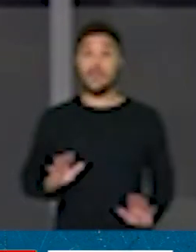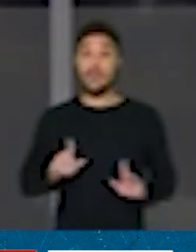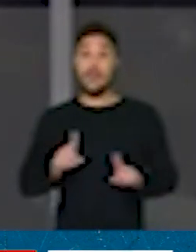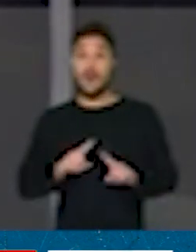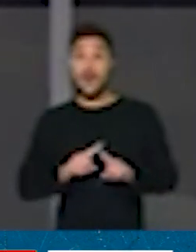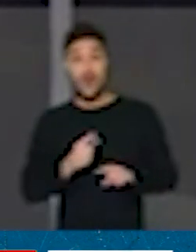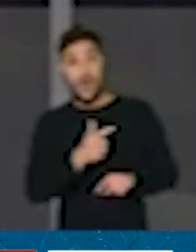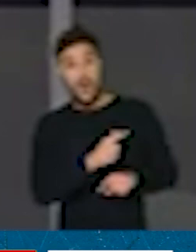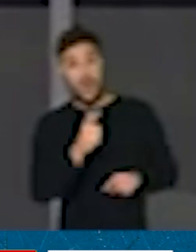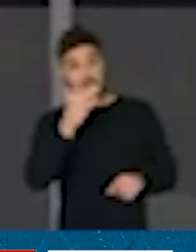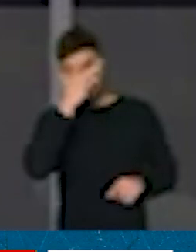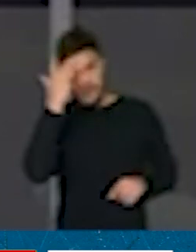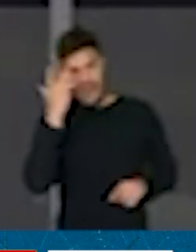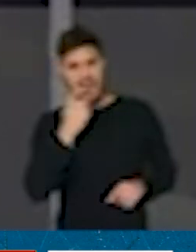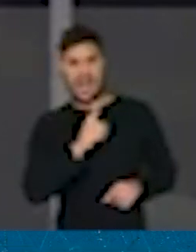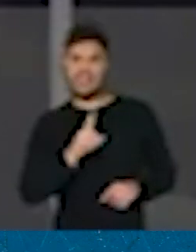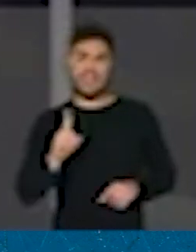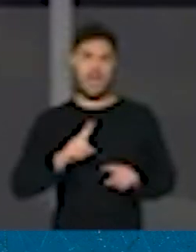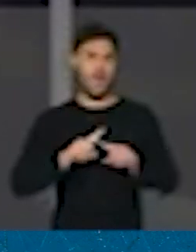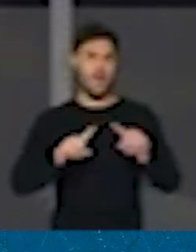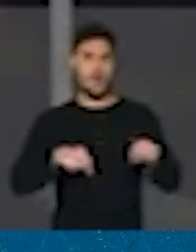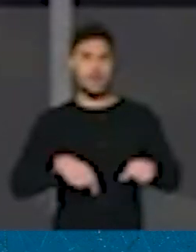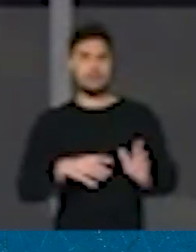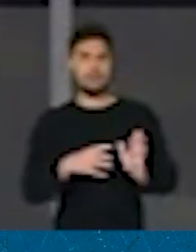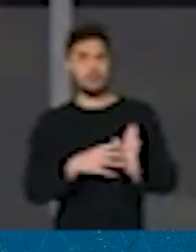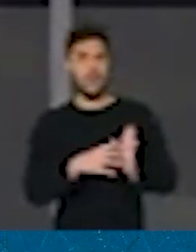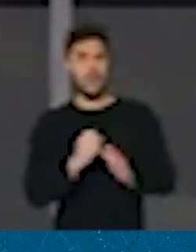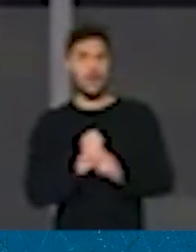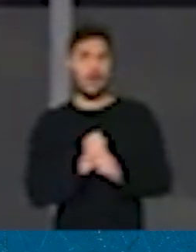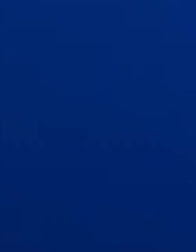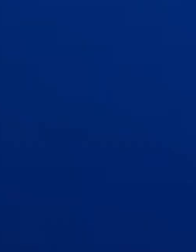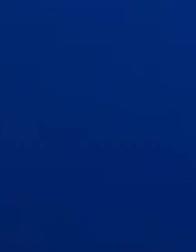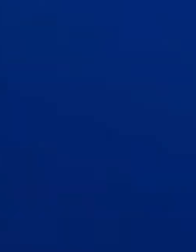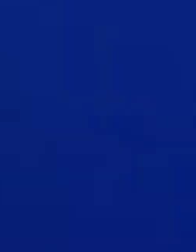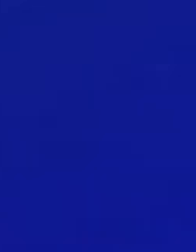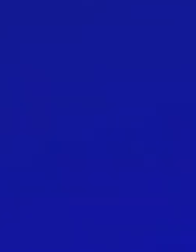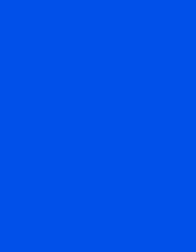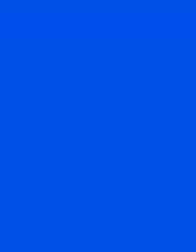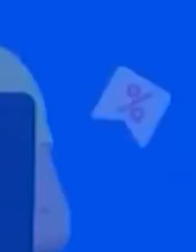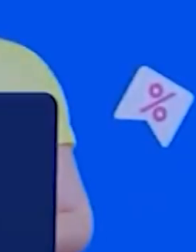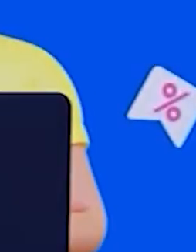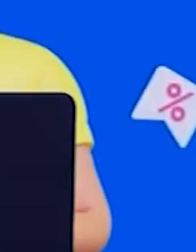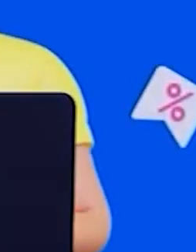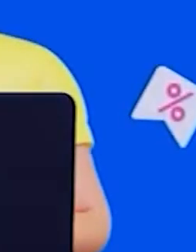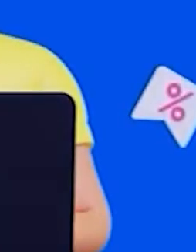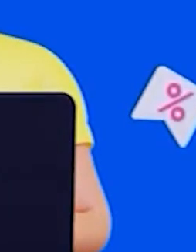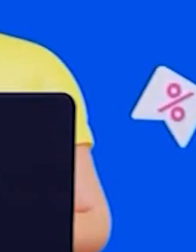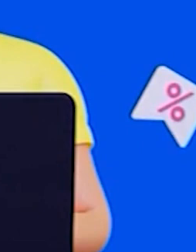redes sociais. Portal AM1, informação com qualidade.